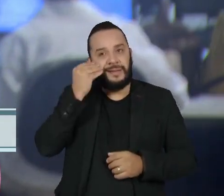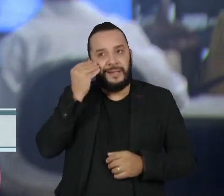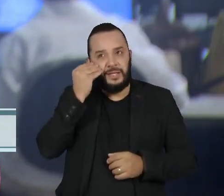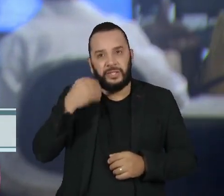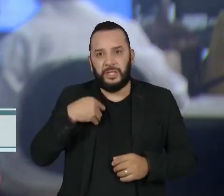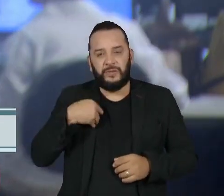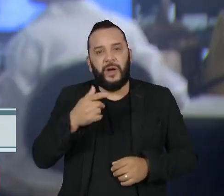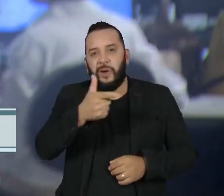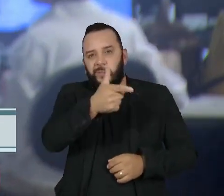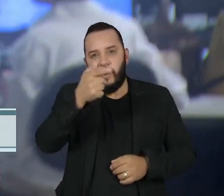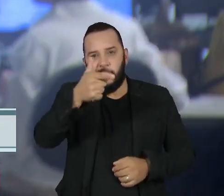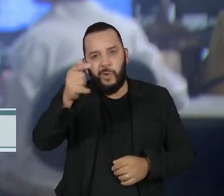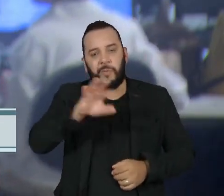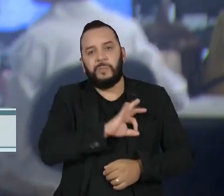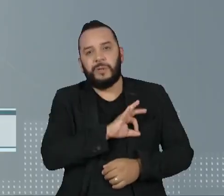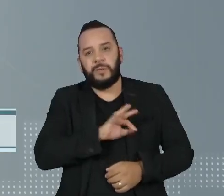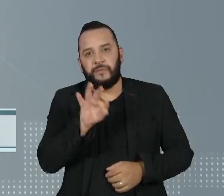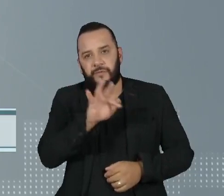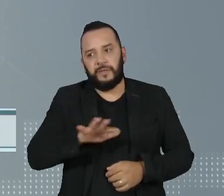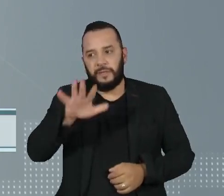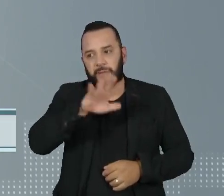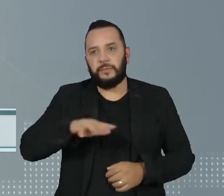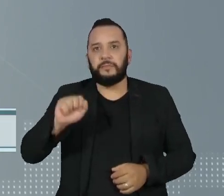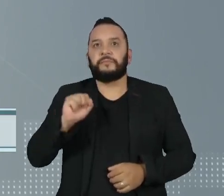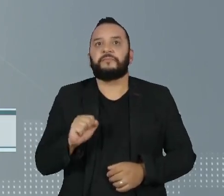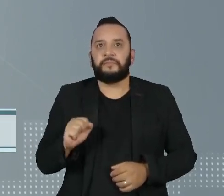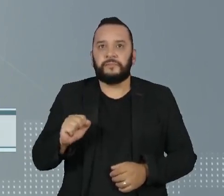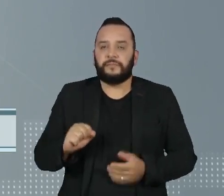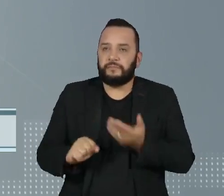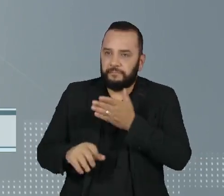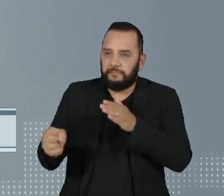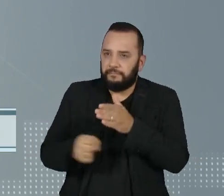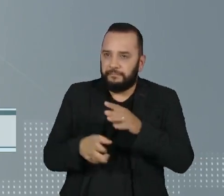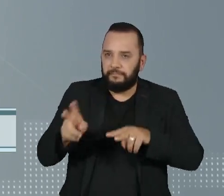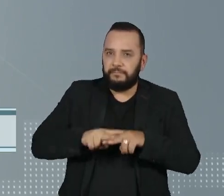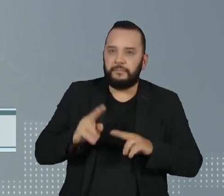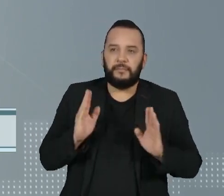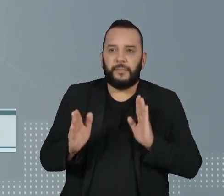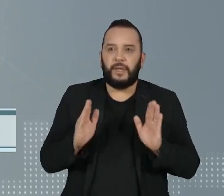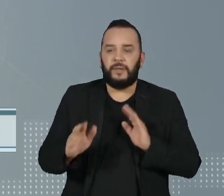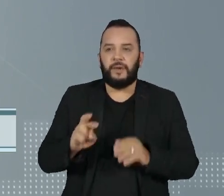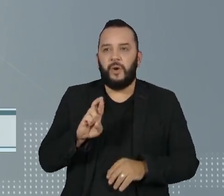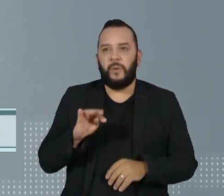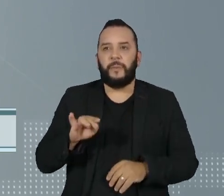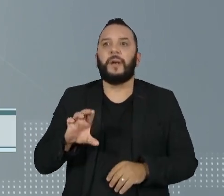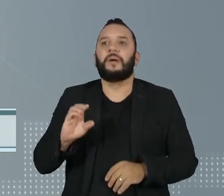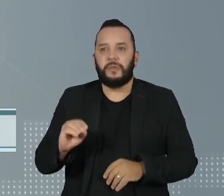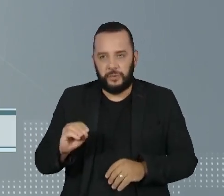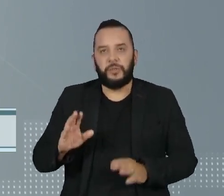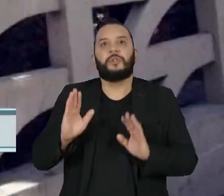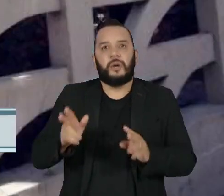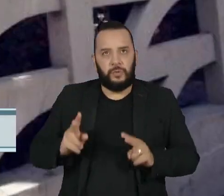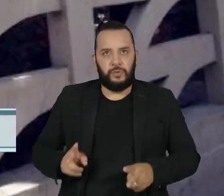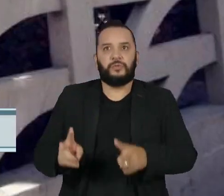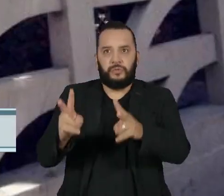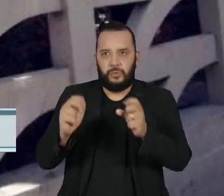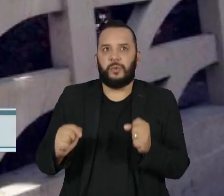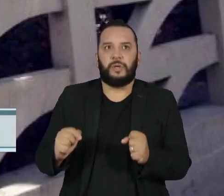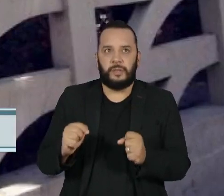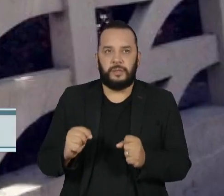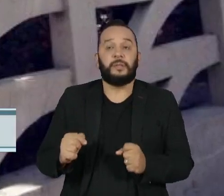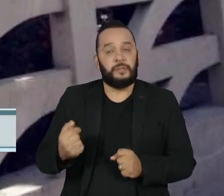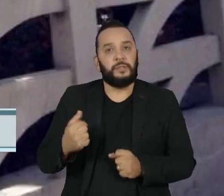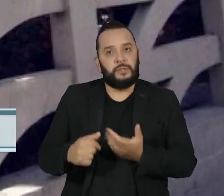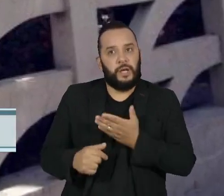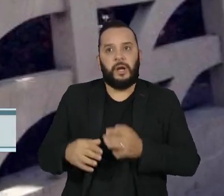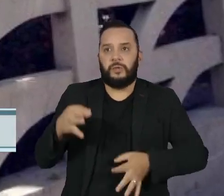contra policiais federais a prisão preventiva de Roberto Jefferson também foi mantida a primeira